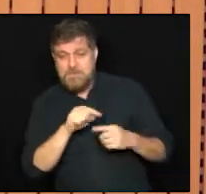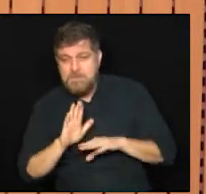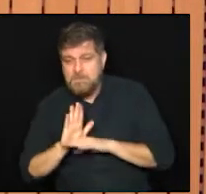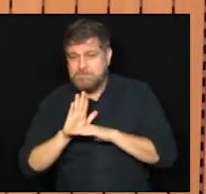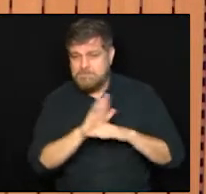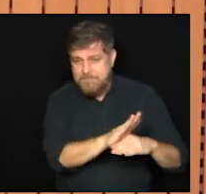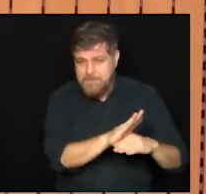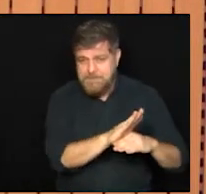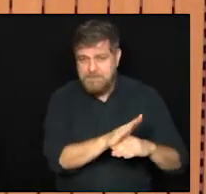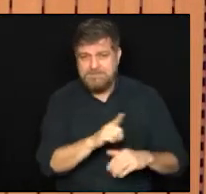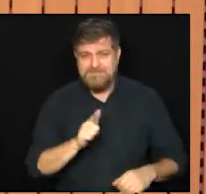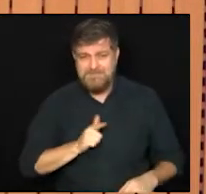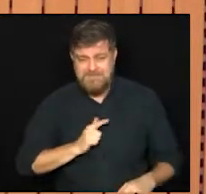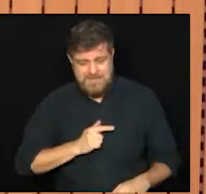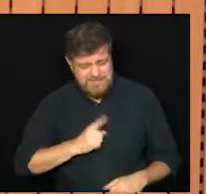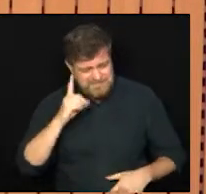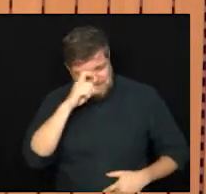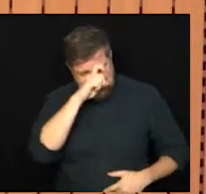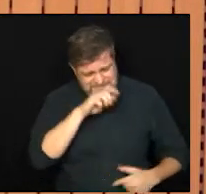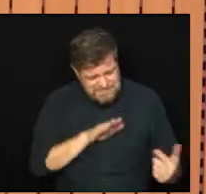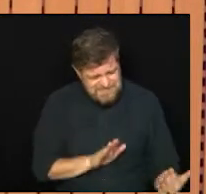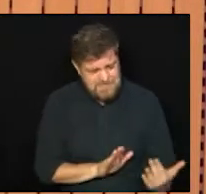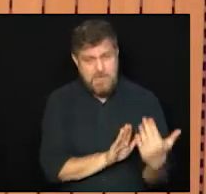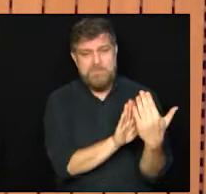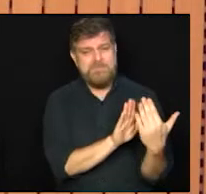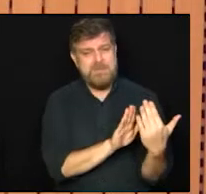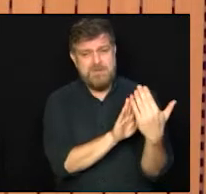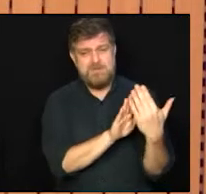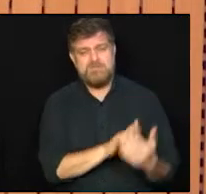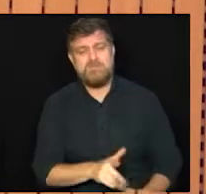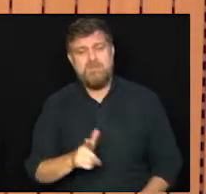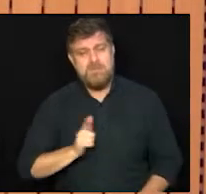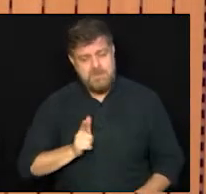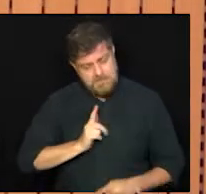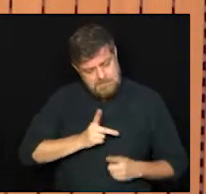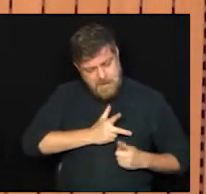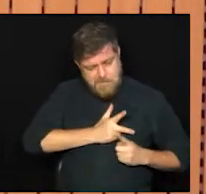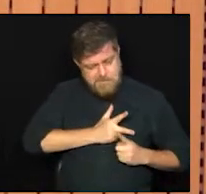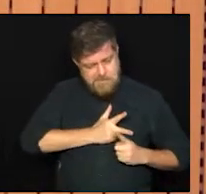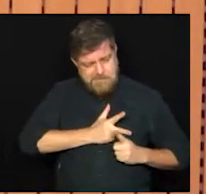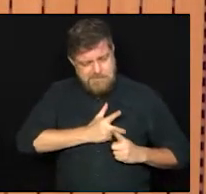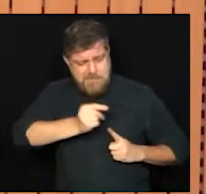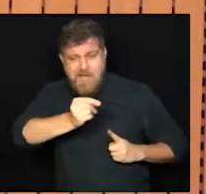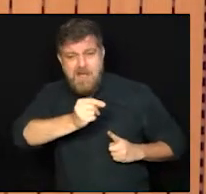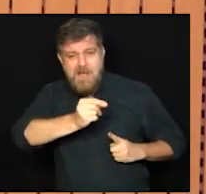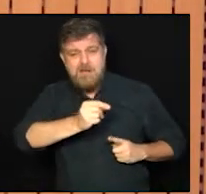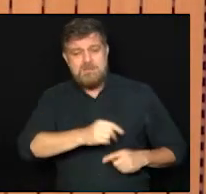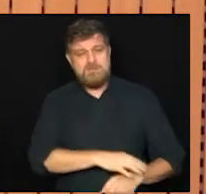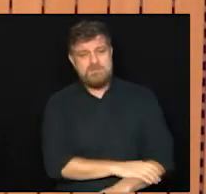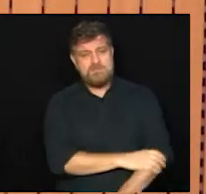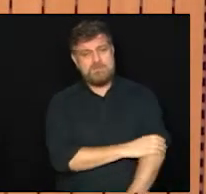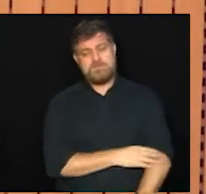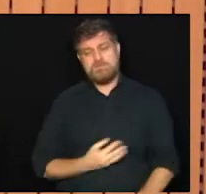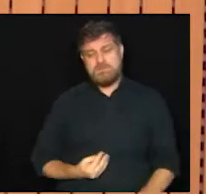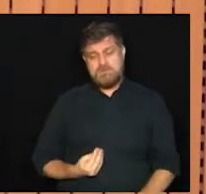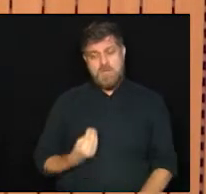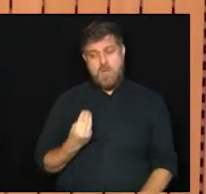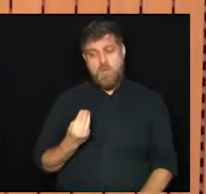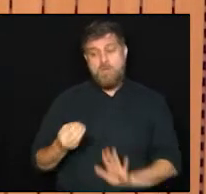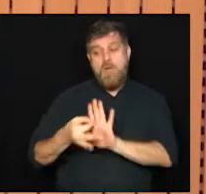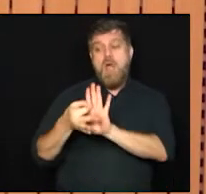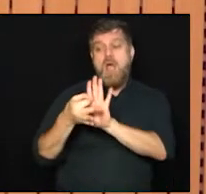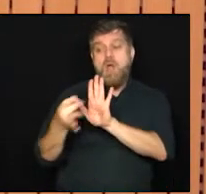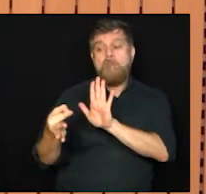a enfrentar as dificuldades atuais, né, superar essas dificuldades e como, na visão do